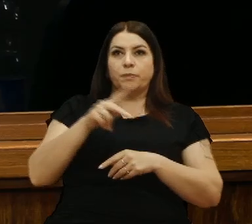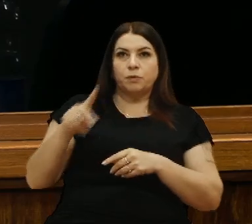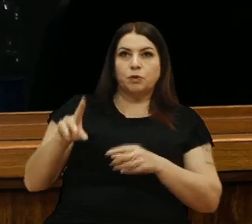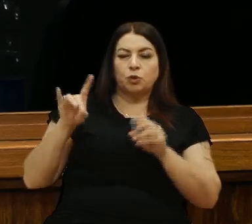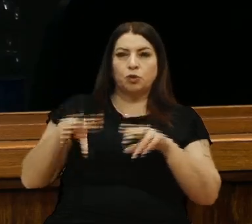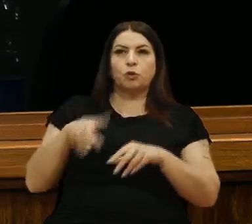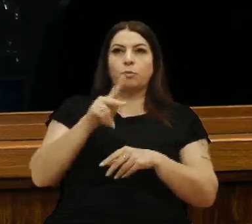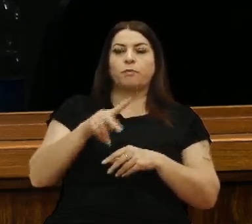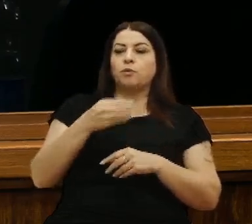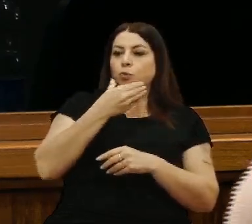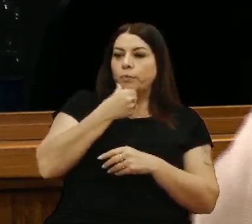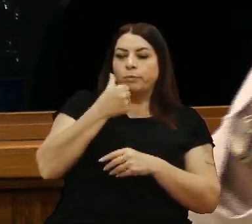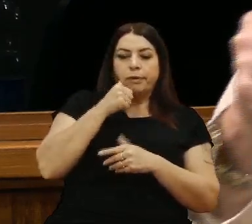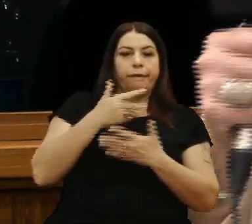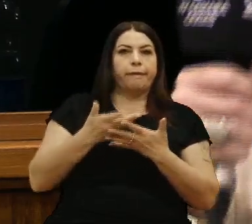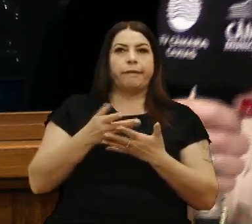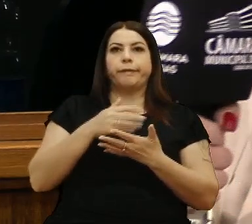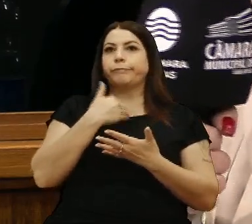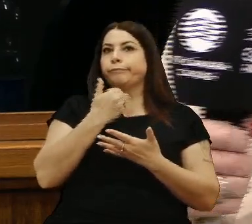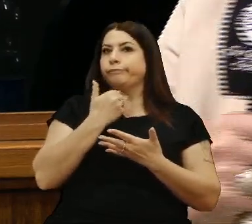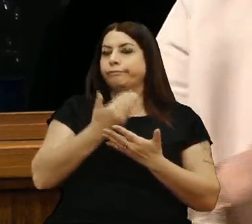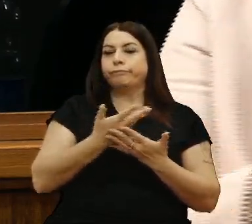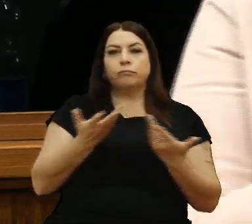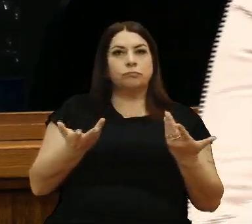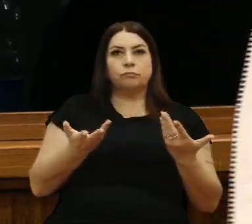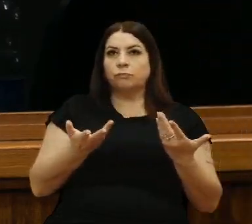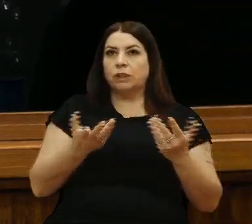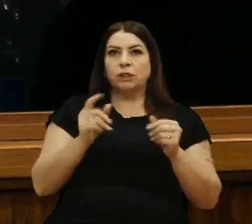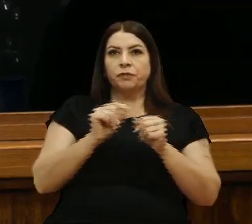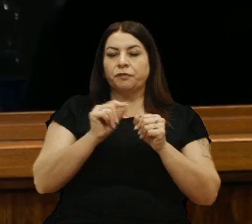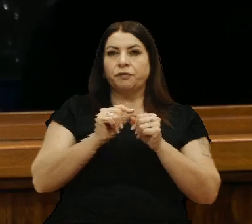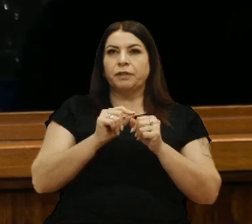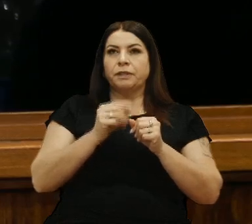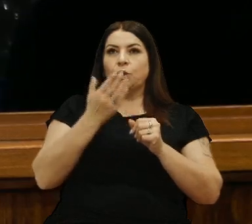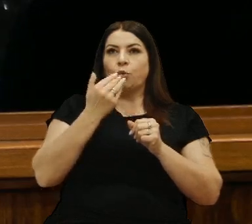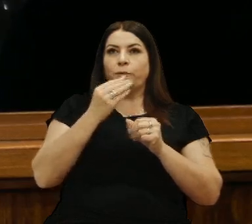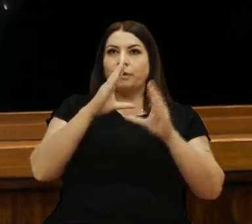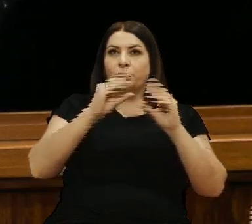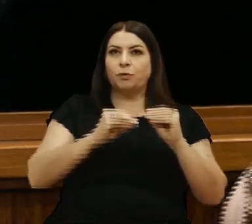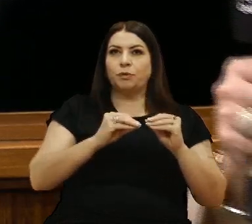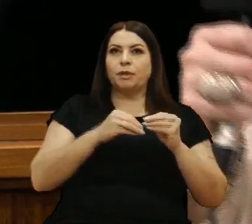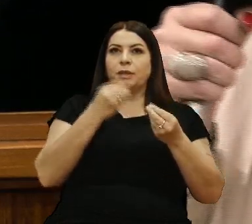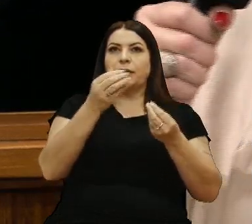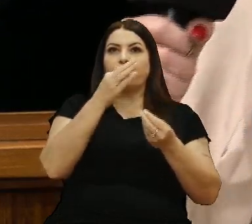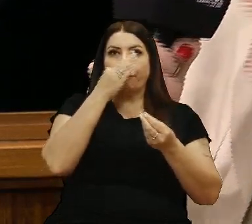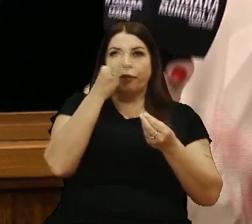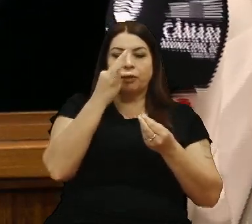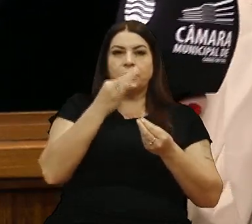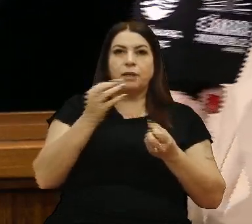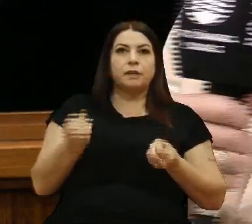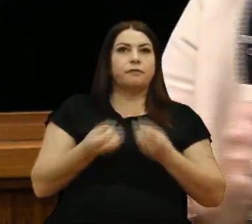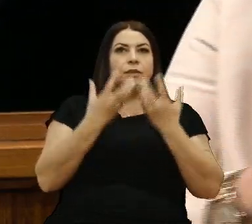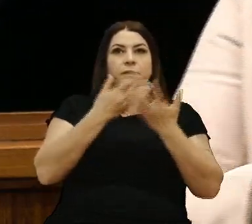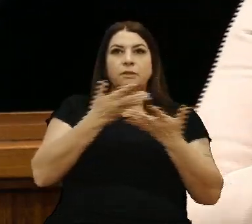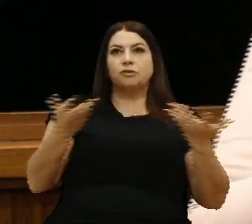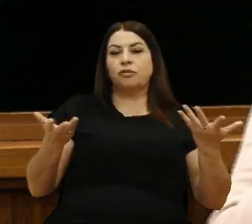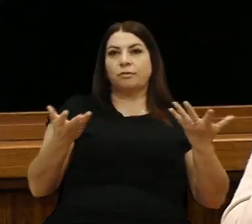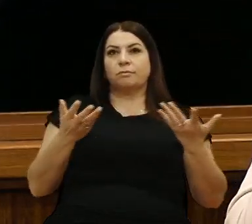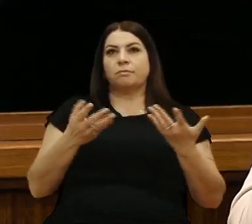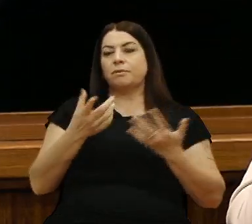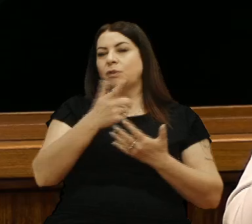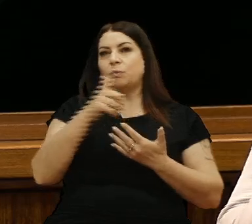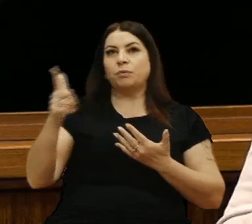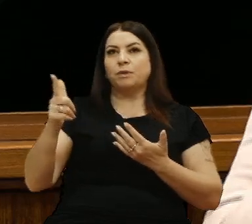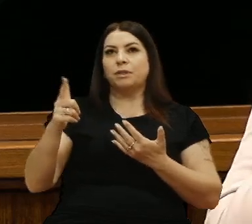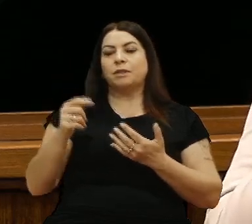para o professor. Então, não adianta fazer jantar, dar florzinha, comemorar, quando não se